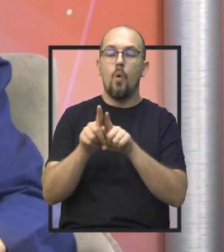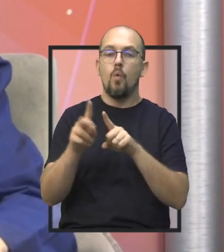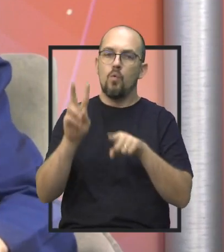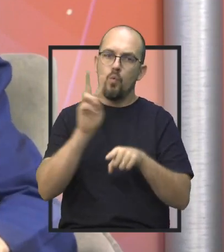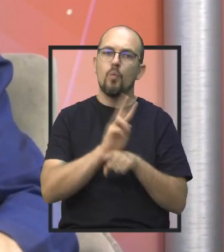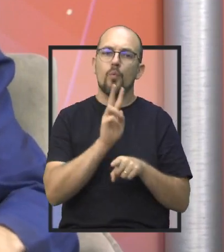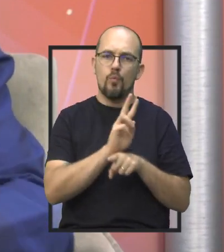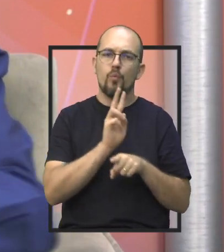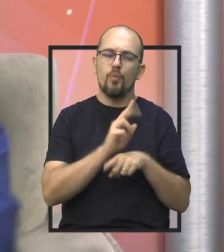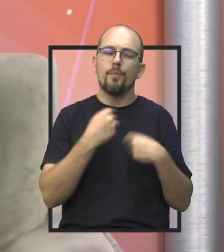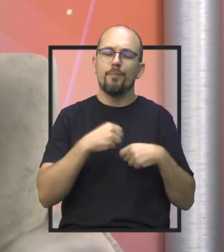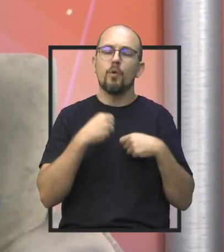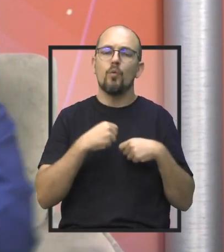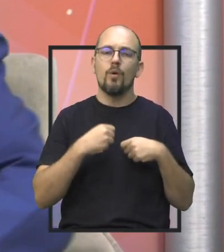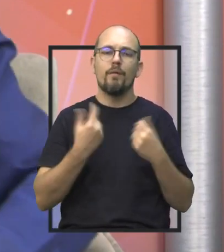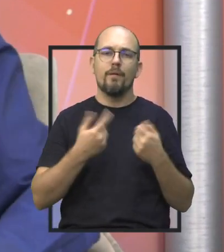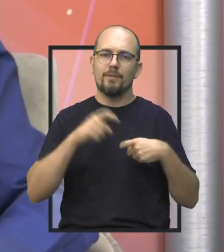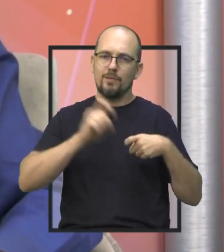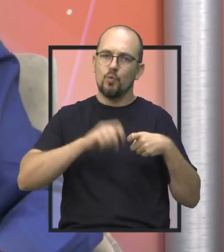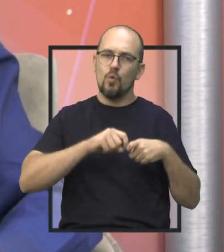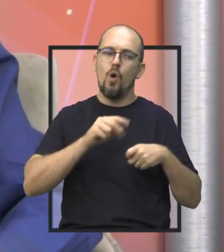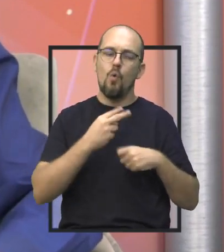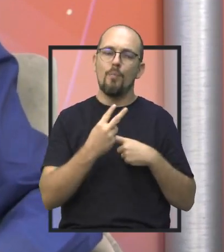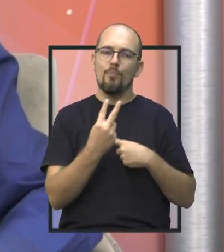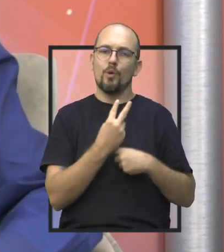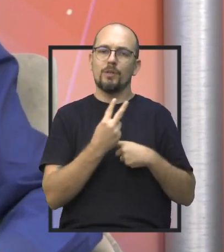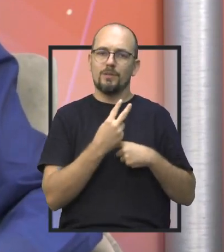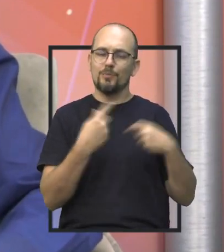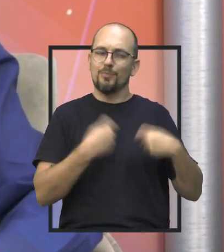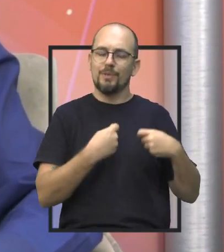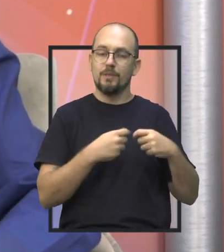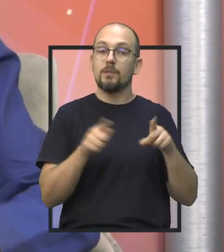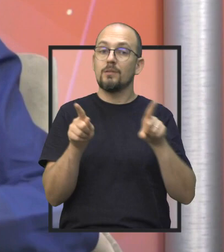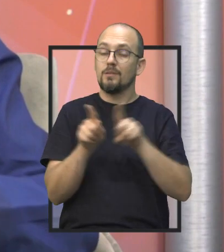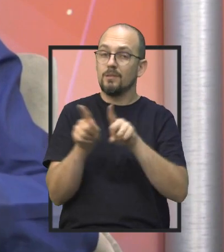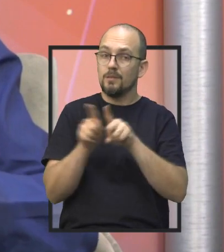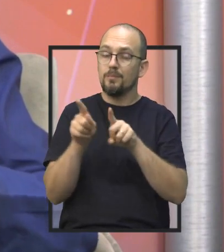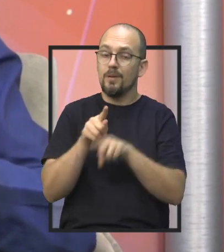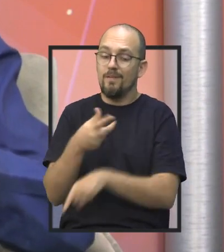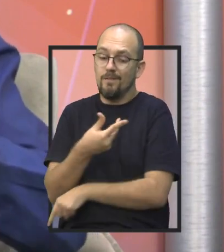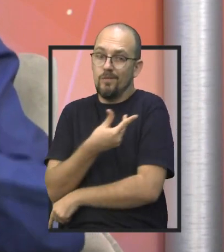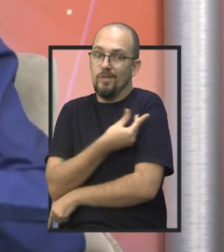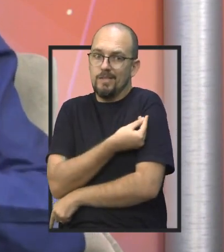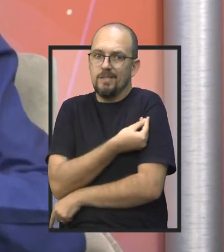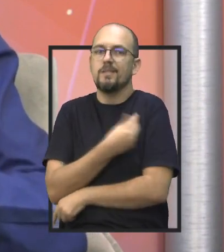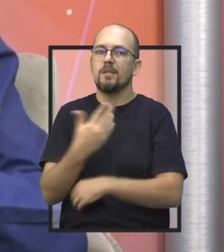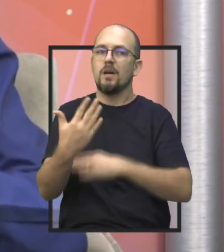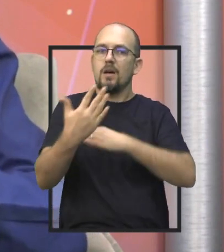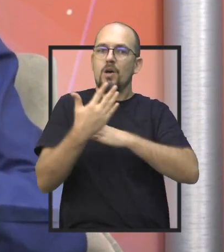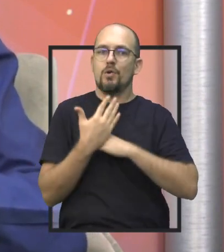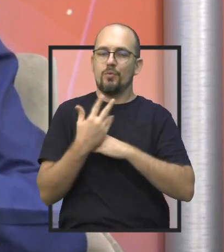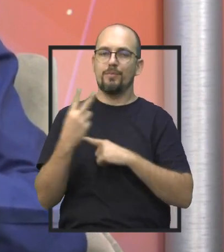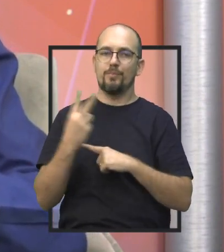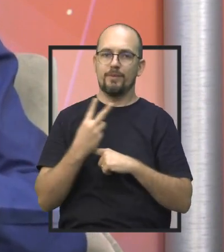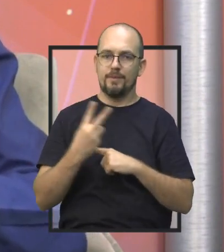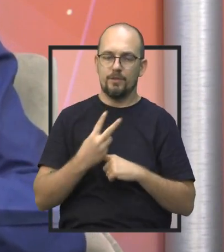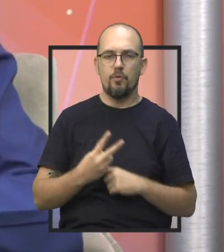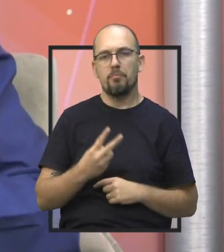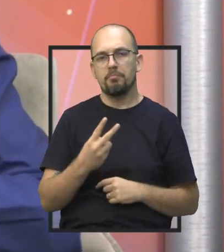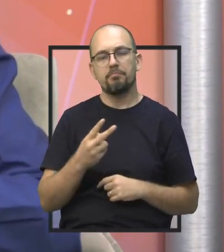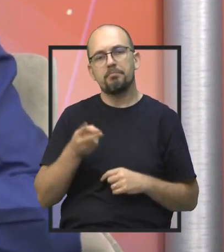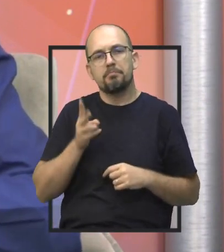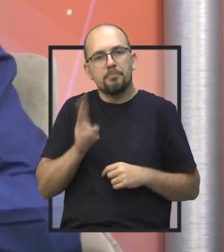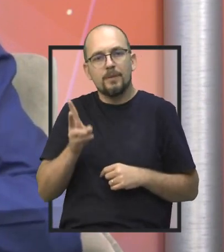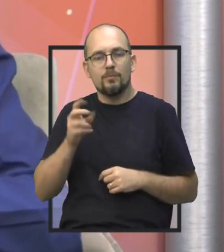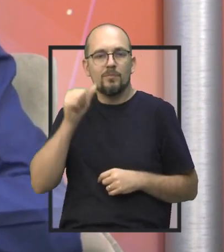com proteção, como a vacina trazem uma proteção para o indivíduo. Seja tanto no câncer do colo do útero,